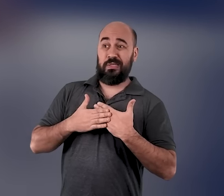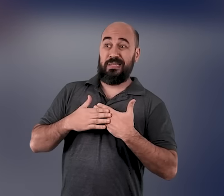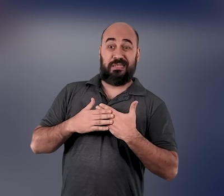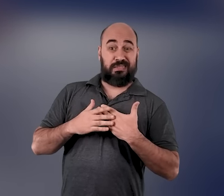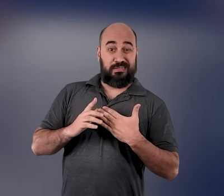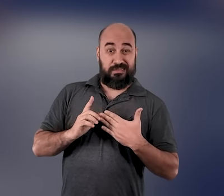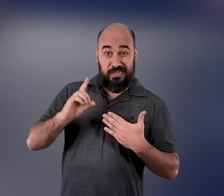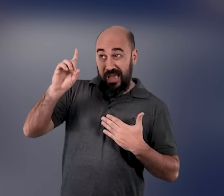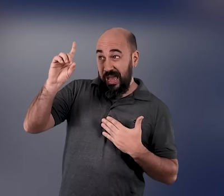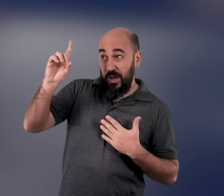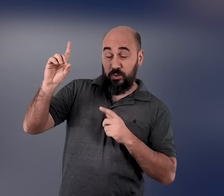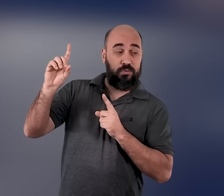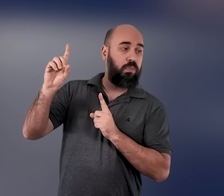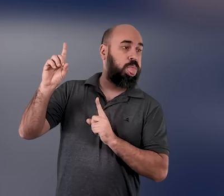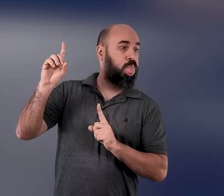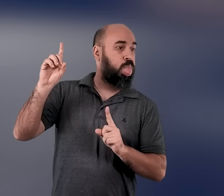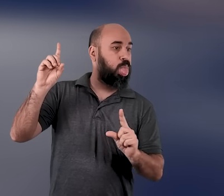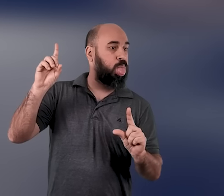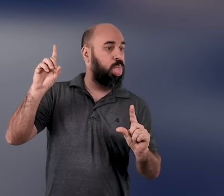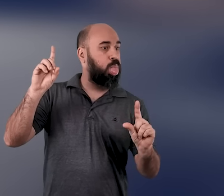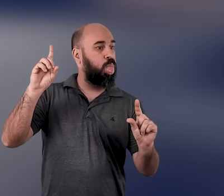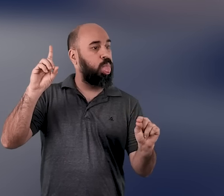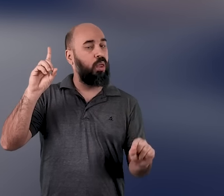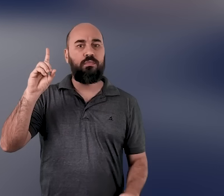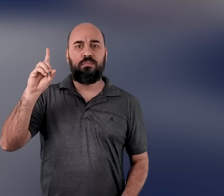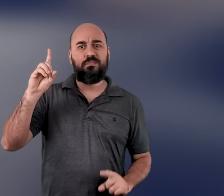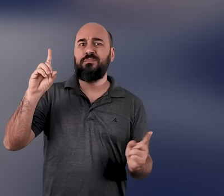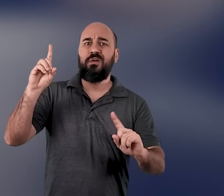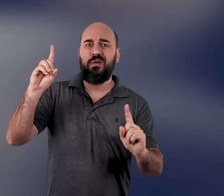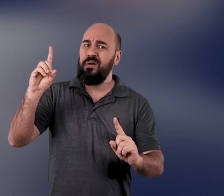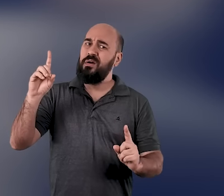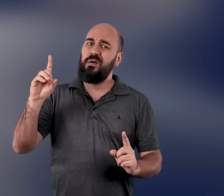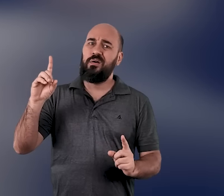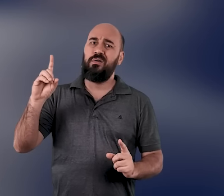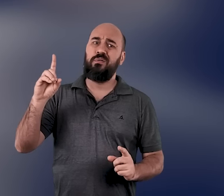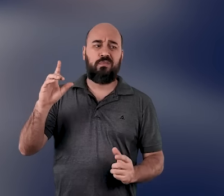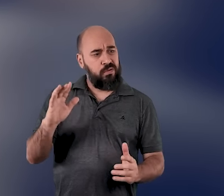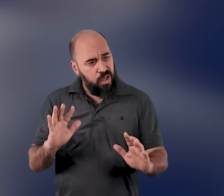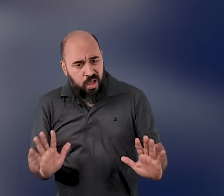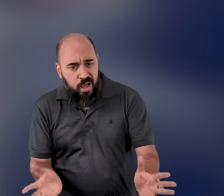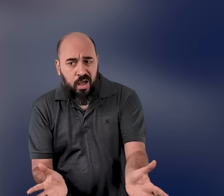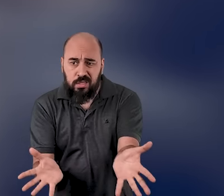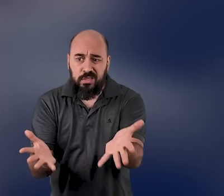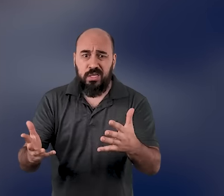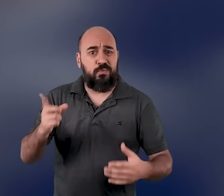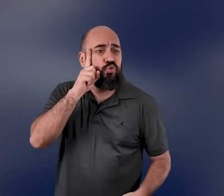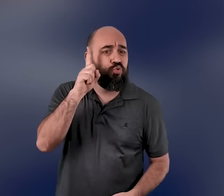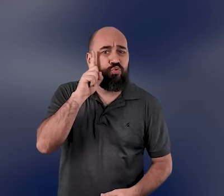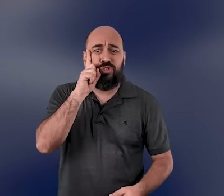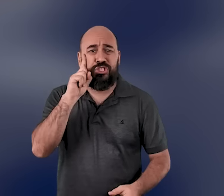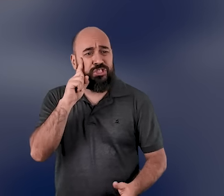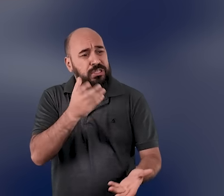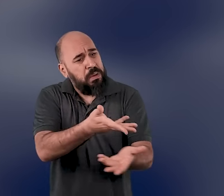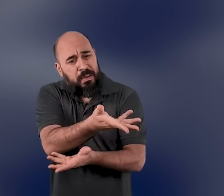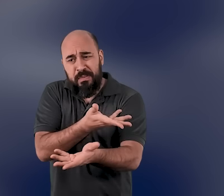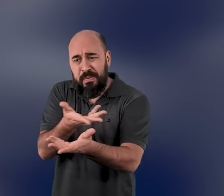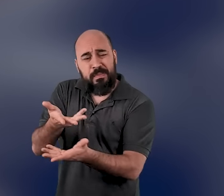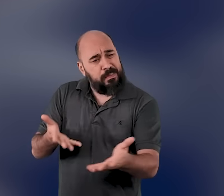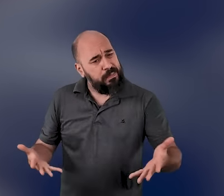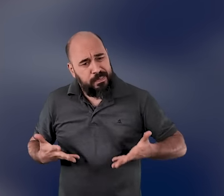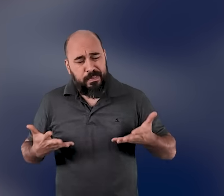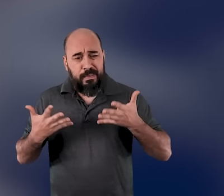que se afaste do Deus vivo. Pelo contrário, animem uns aos outros todos os dias durante o tempo que se chama hoje,